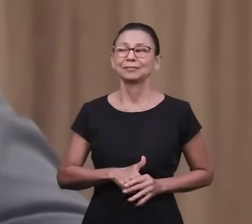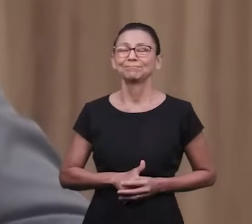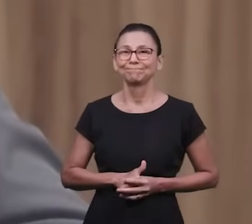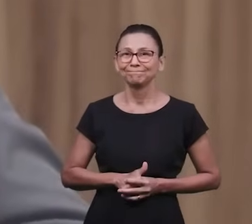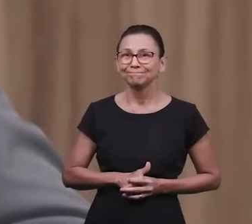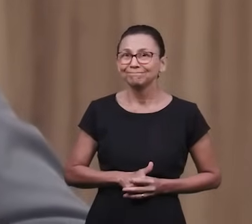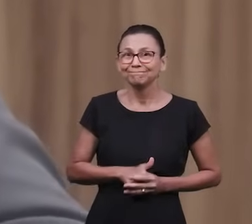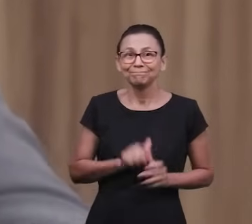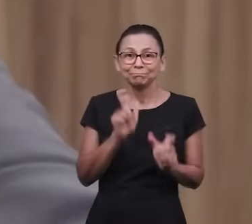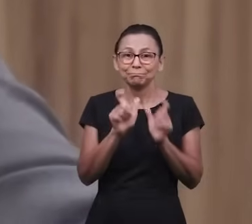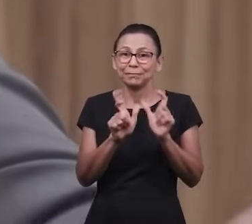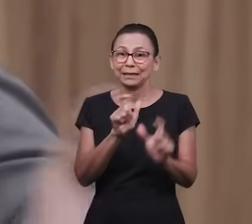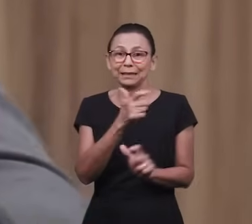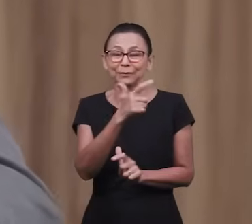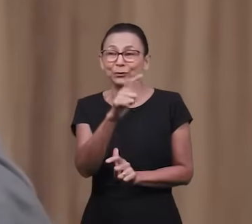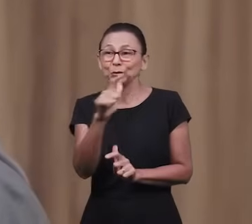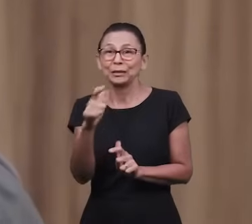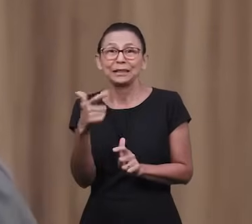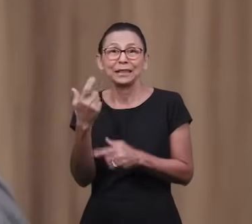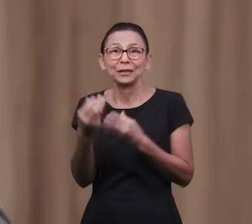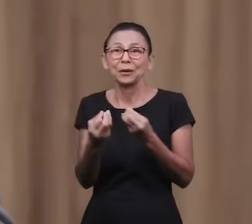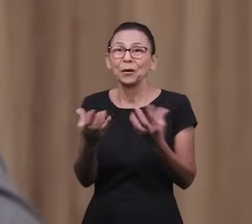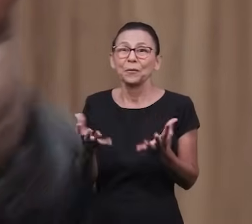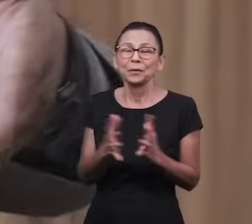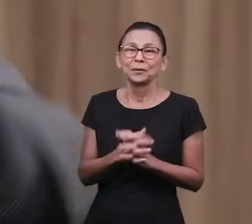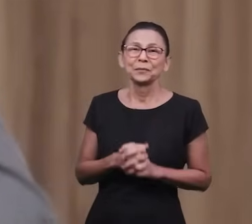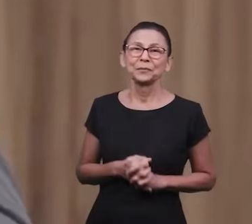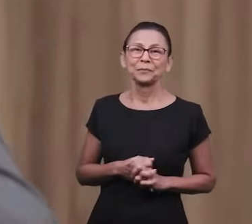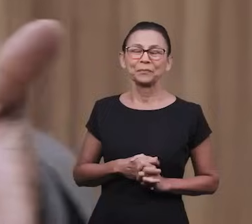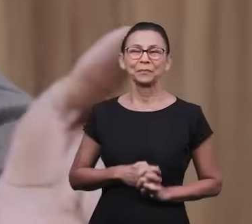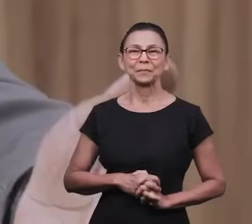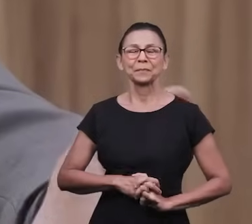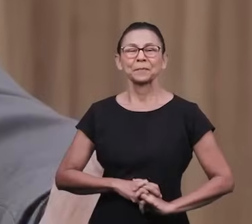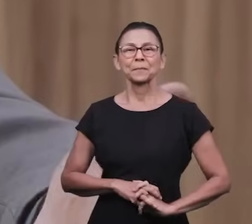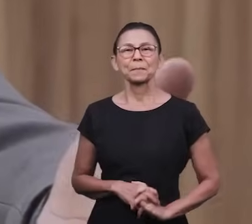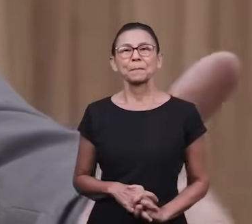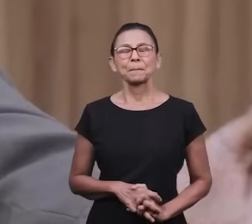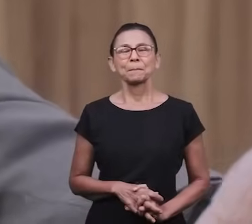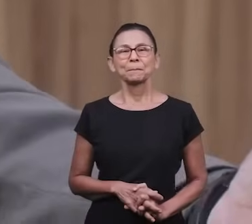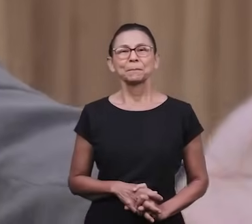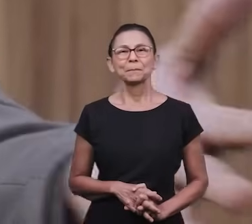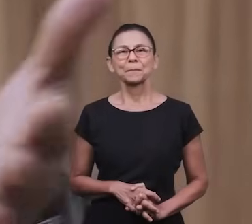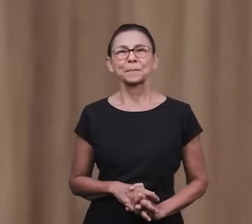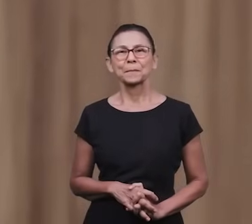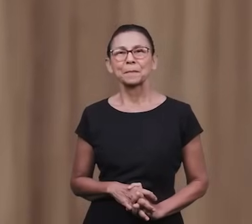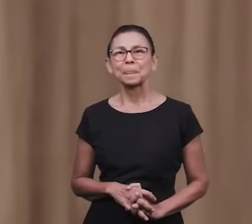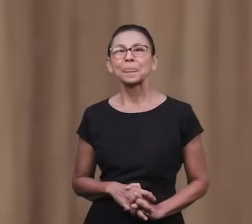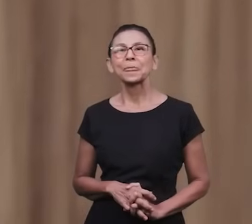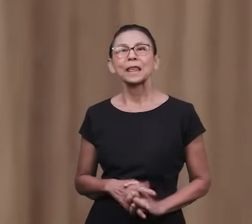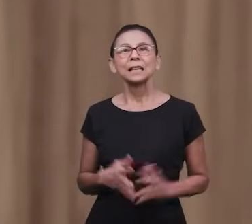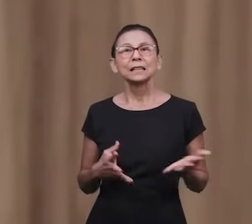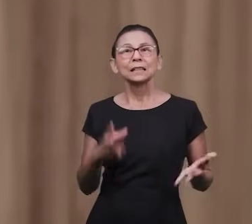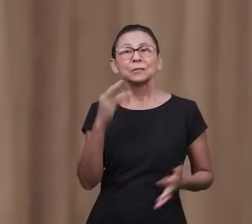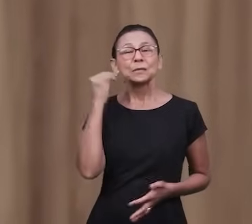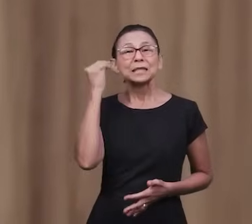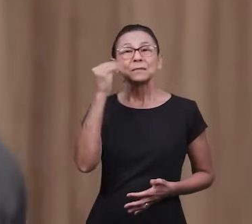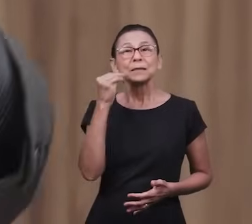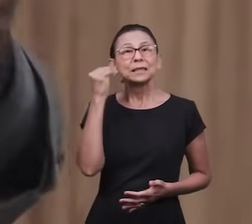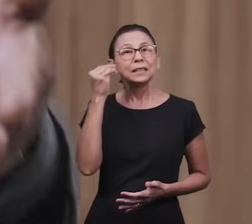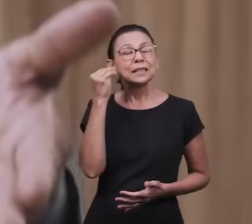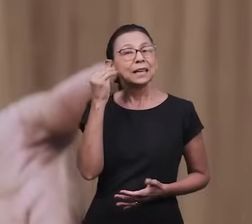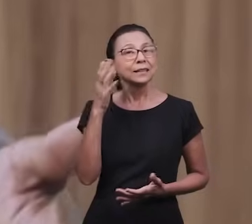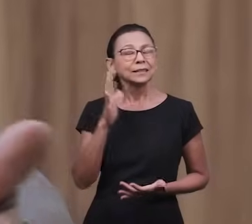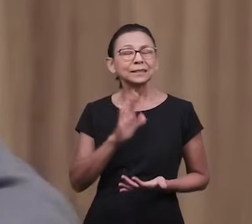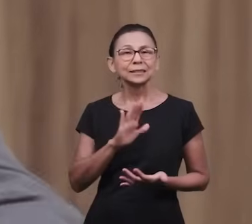Você é tem já, que confiar né? Mas tem que Deus confiar é na já. palavra, né? O nosso Deus é já, você tem que confiar na palavra. Então essa pessoa ligou e recebeu